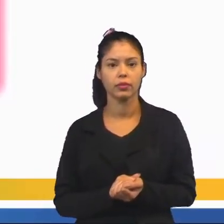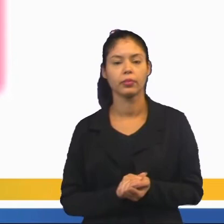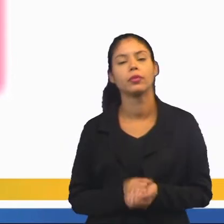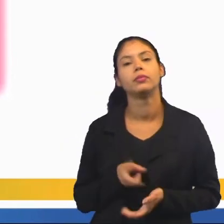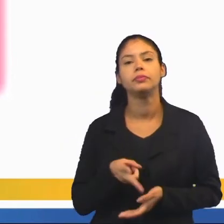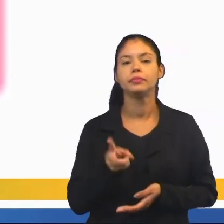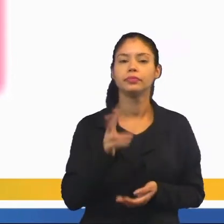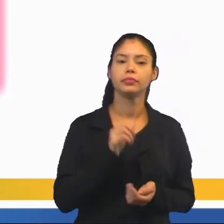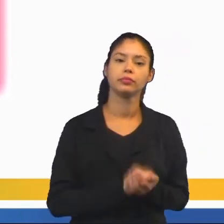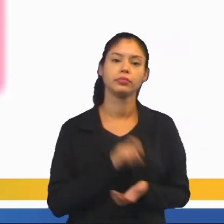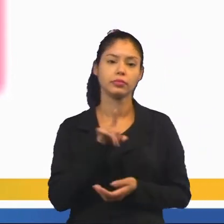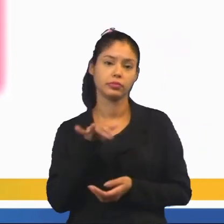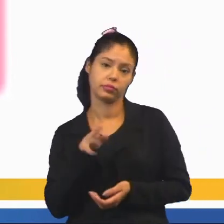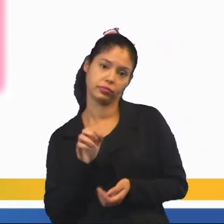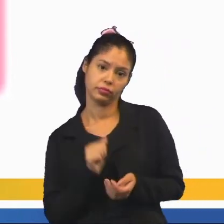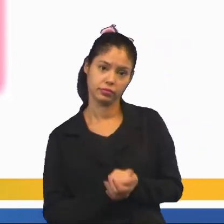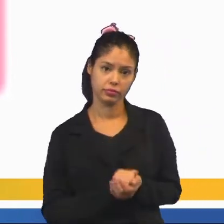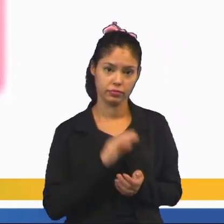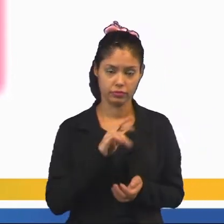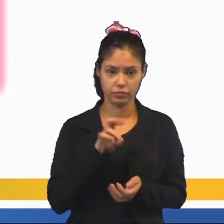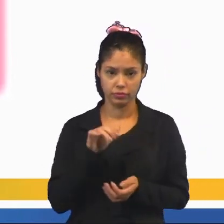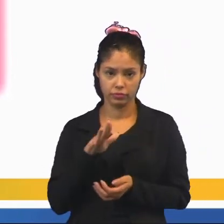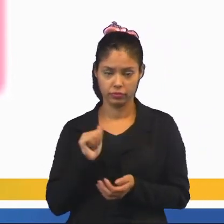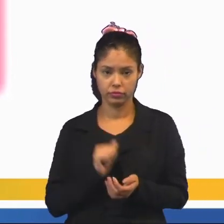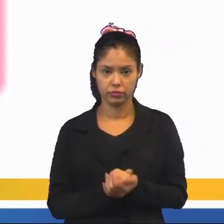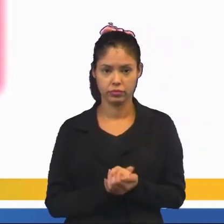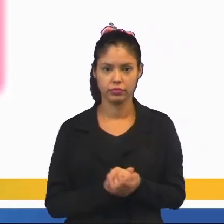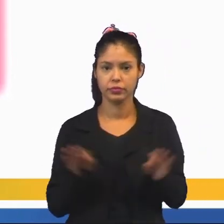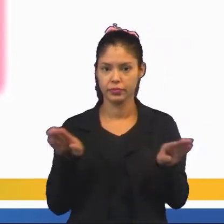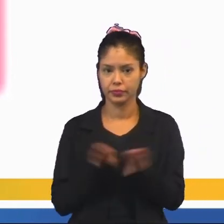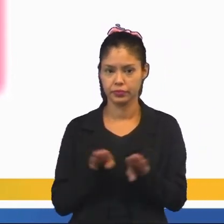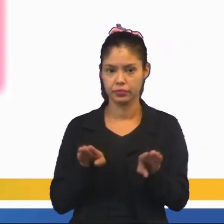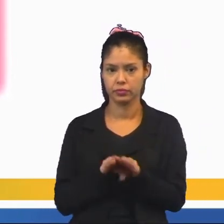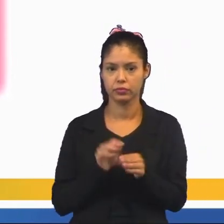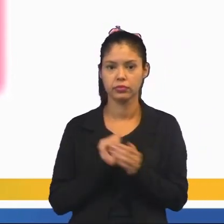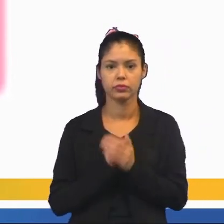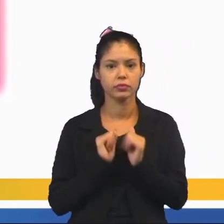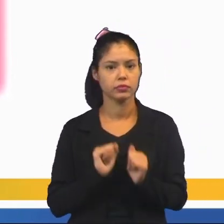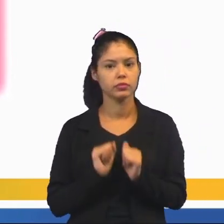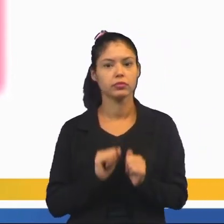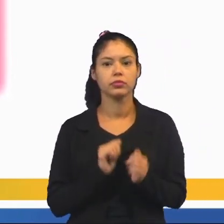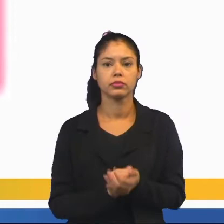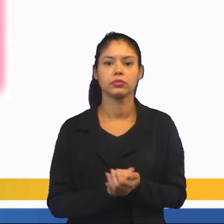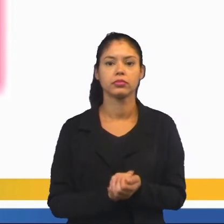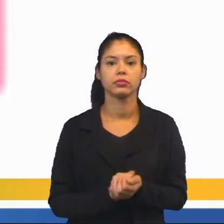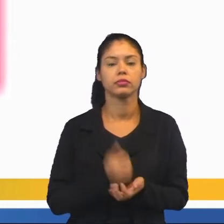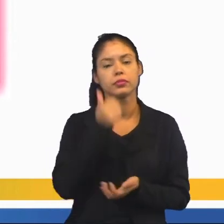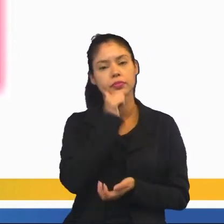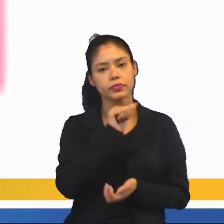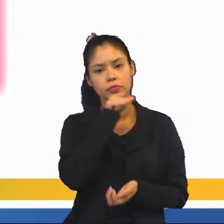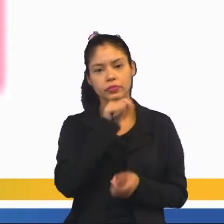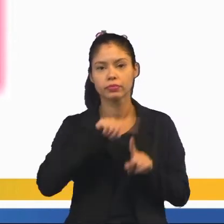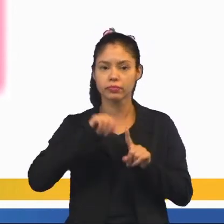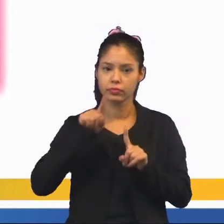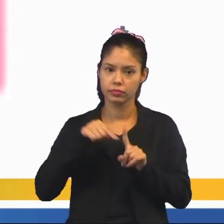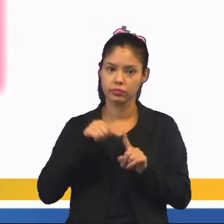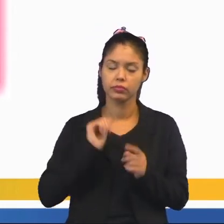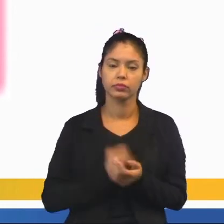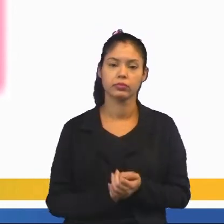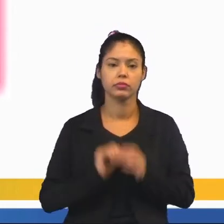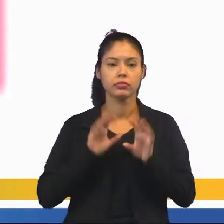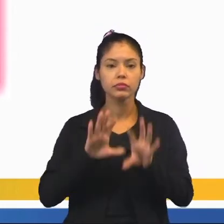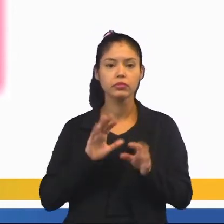Continuando, sífilis congênita. A sífilis também pode ser transmitida da mãe para o